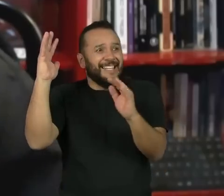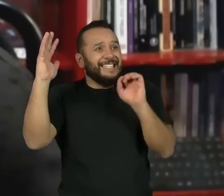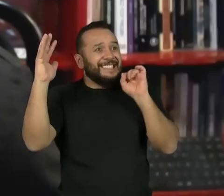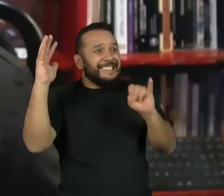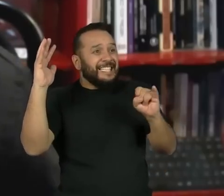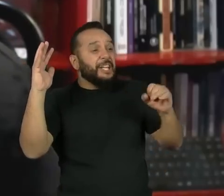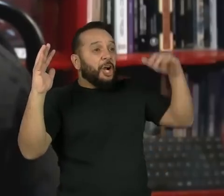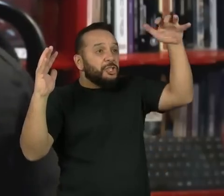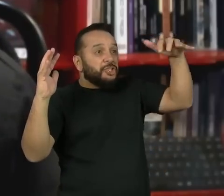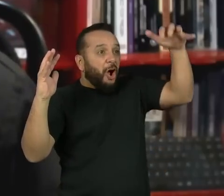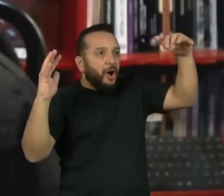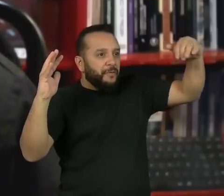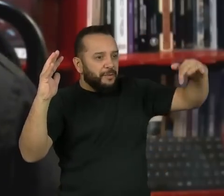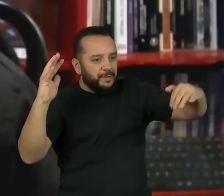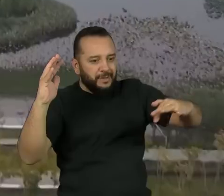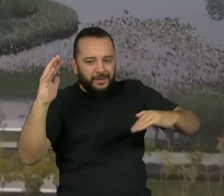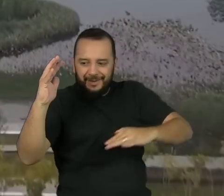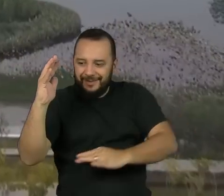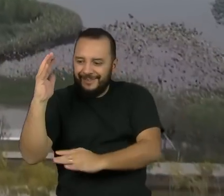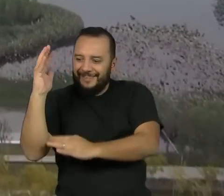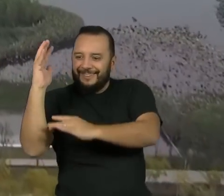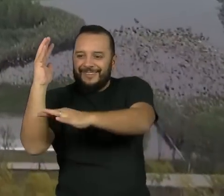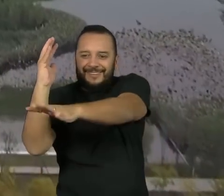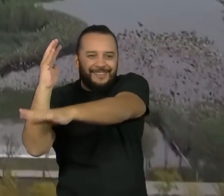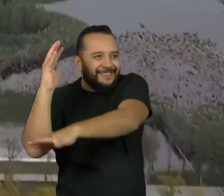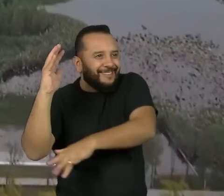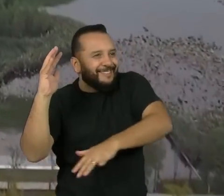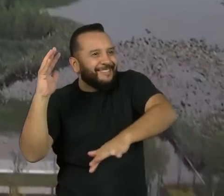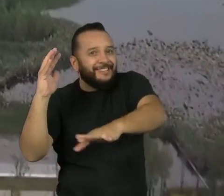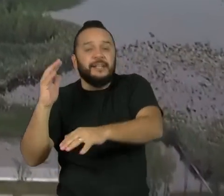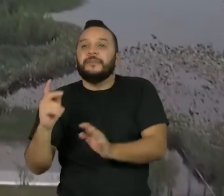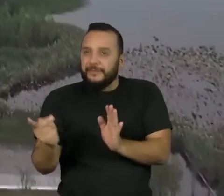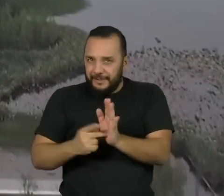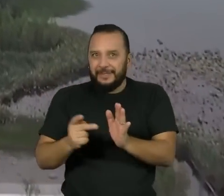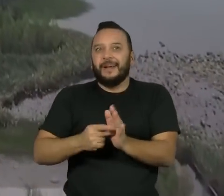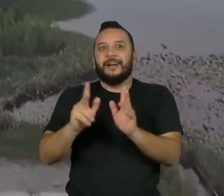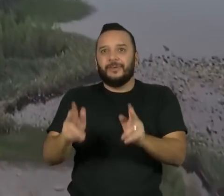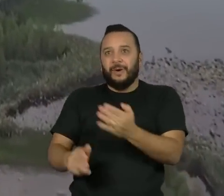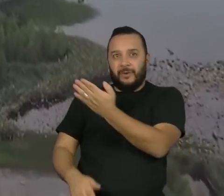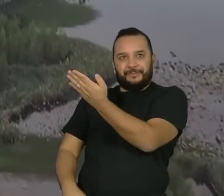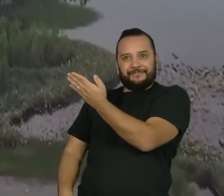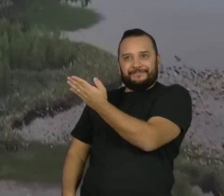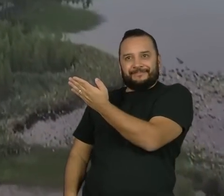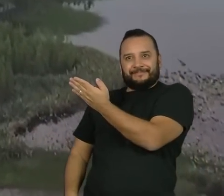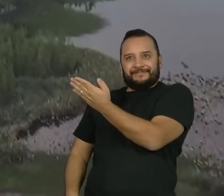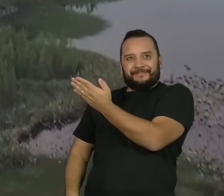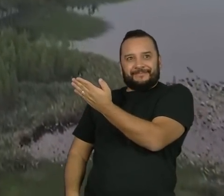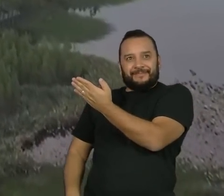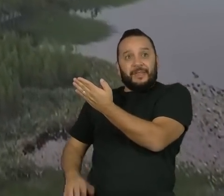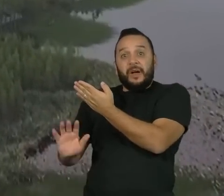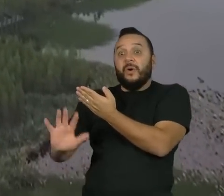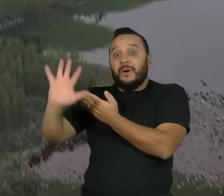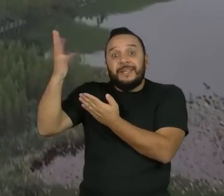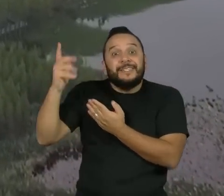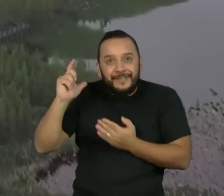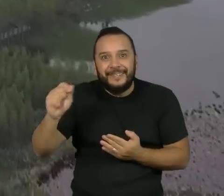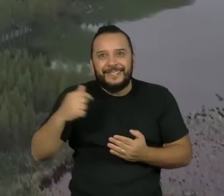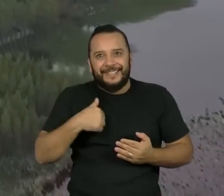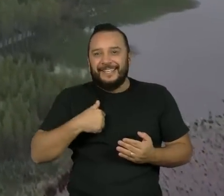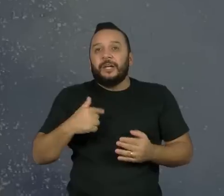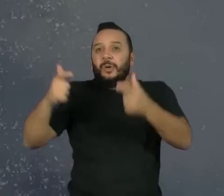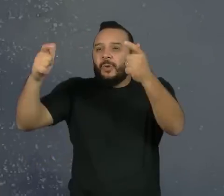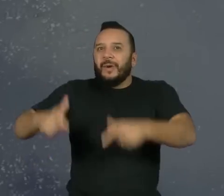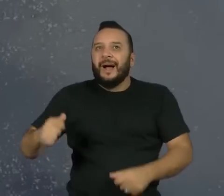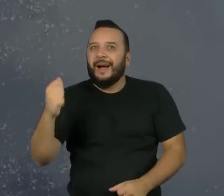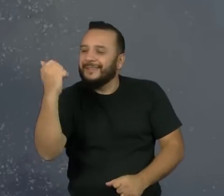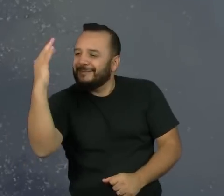concretaram muito o seu solo, né? E agora eles devem recuperar uma certa possibilidade da água não só infiltrar-se,